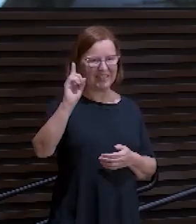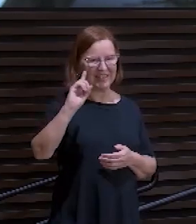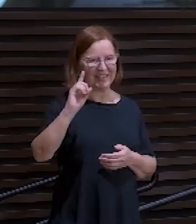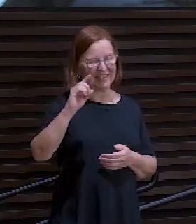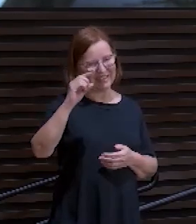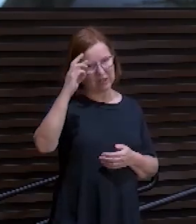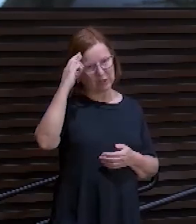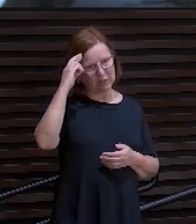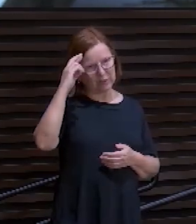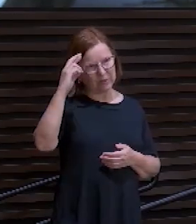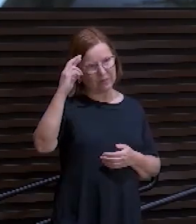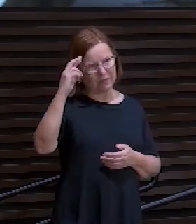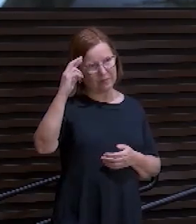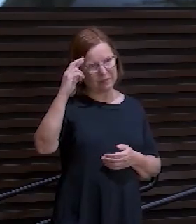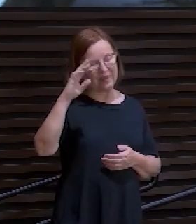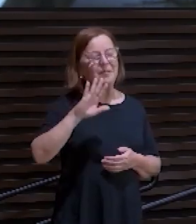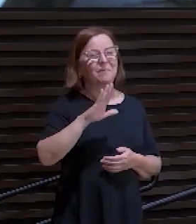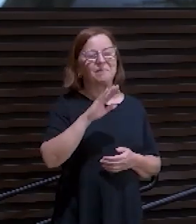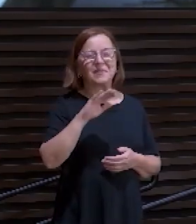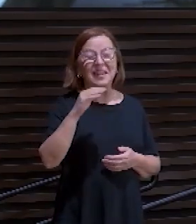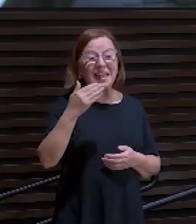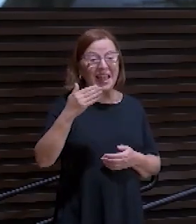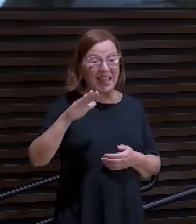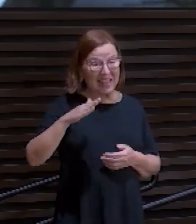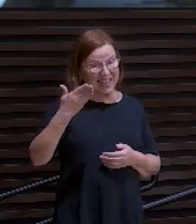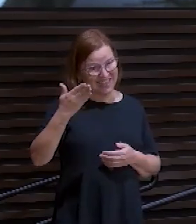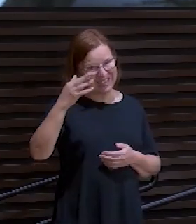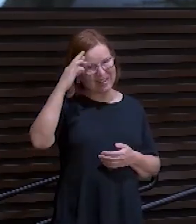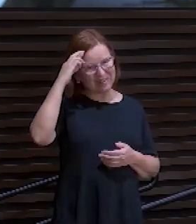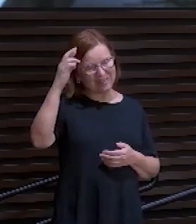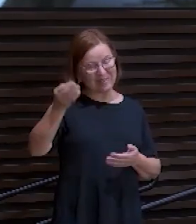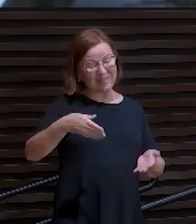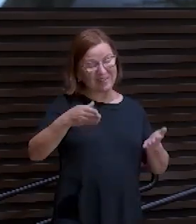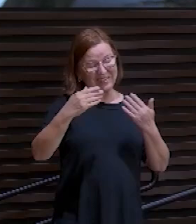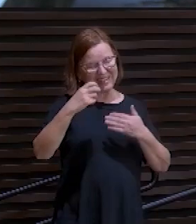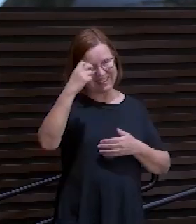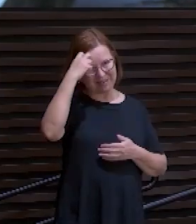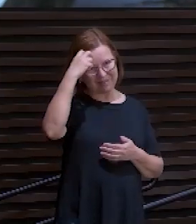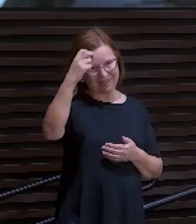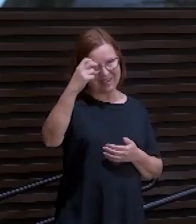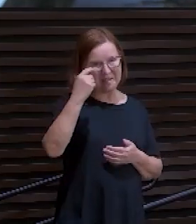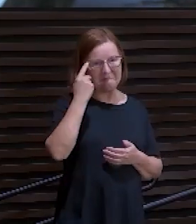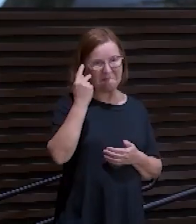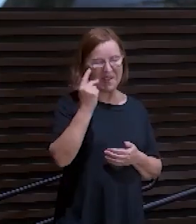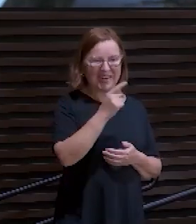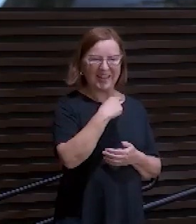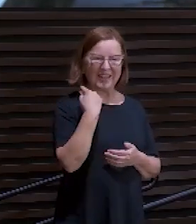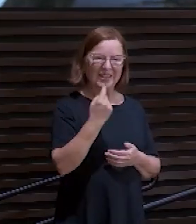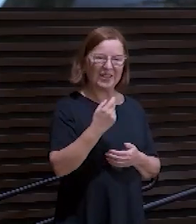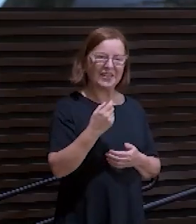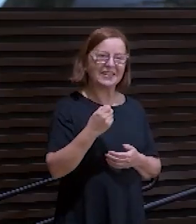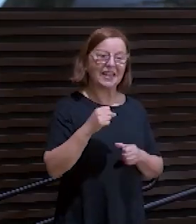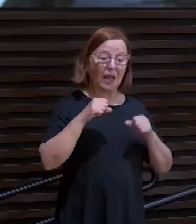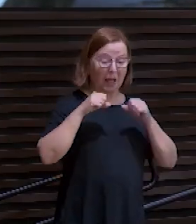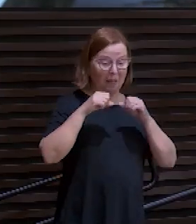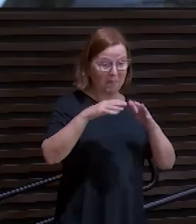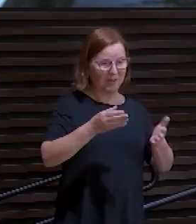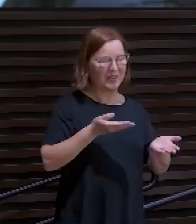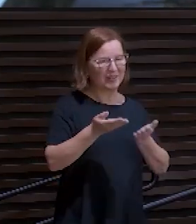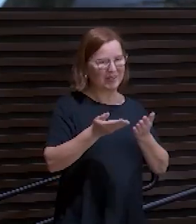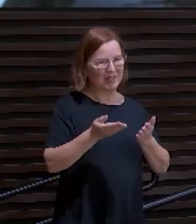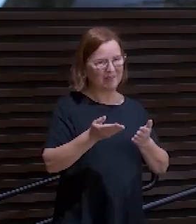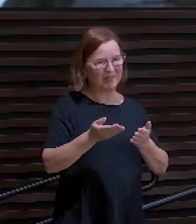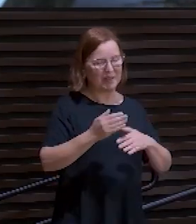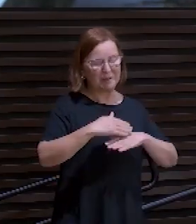nos agracia com a sua sabedoria, para que nós possamos abençoar e servir outras pessoas.